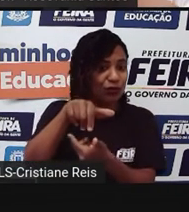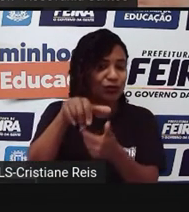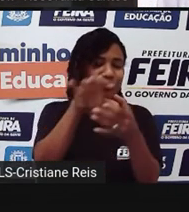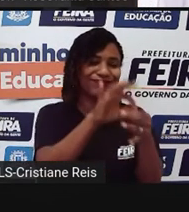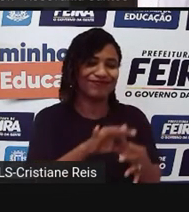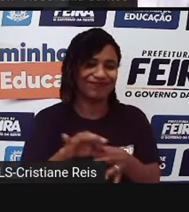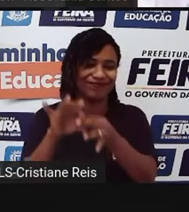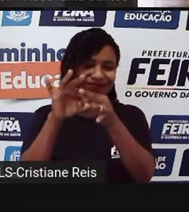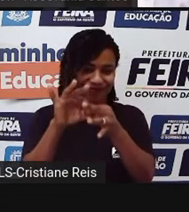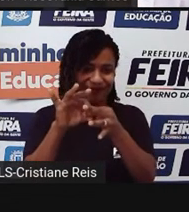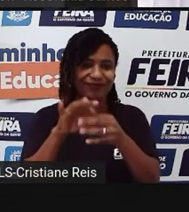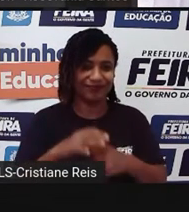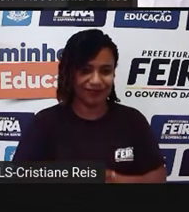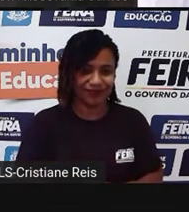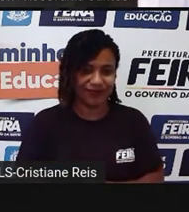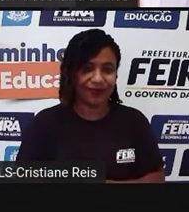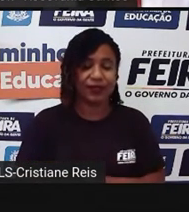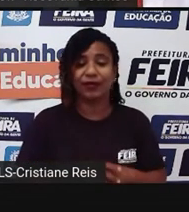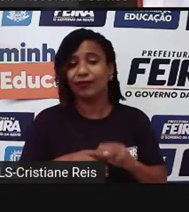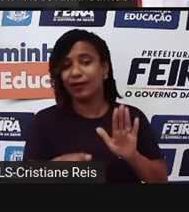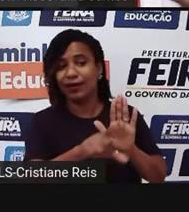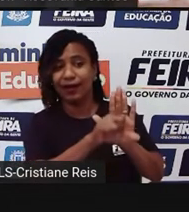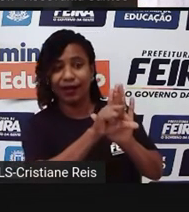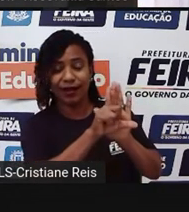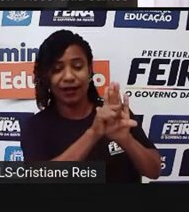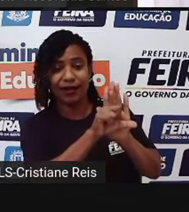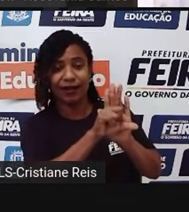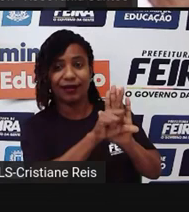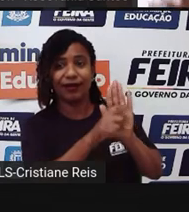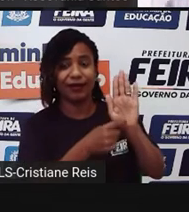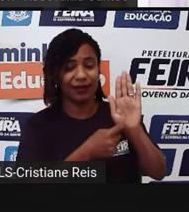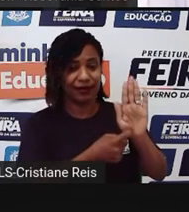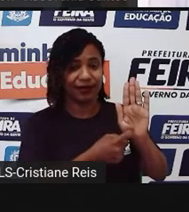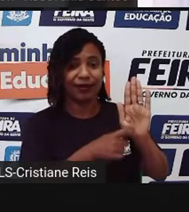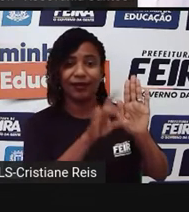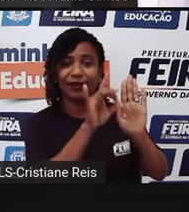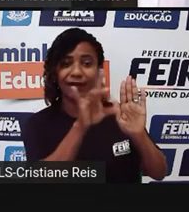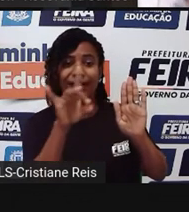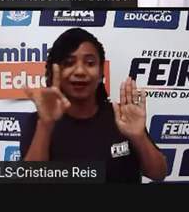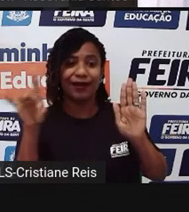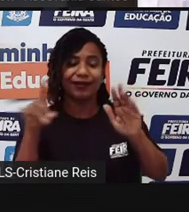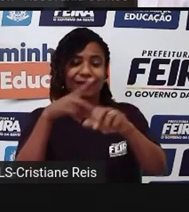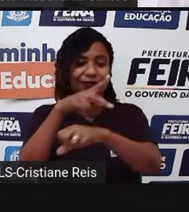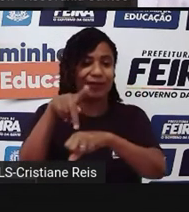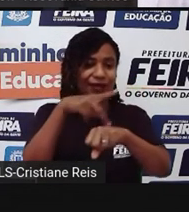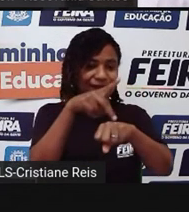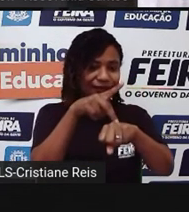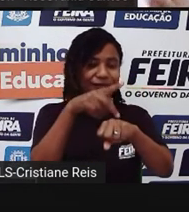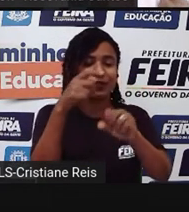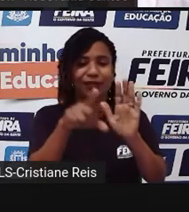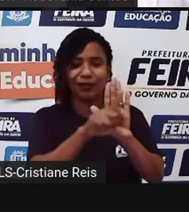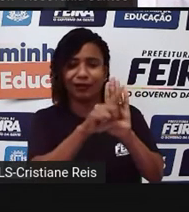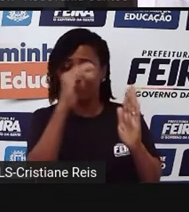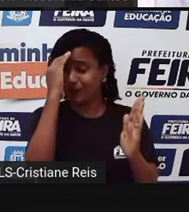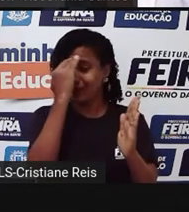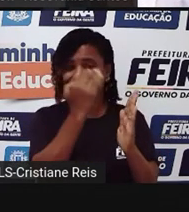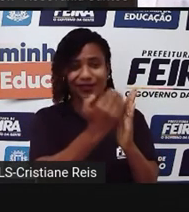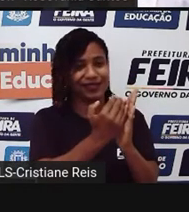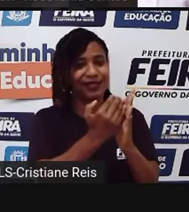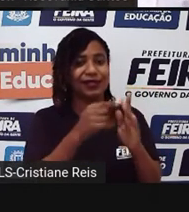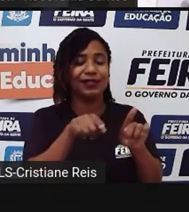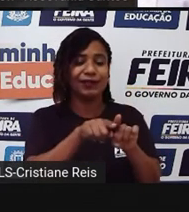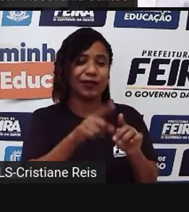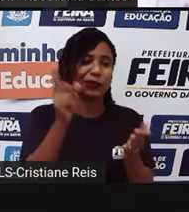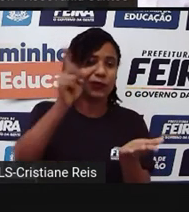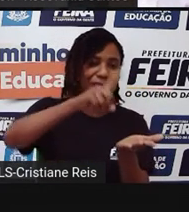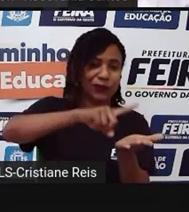sejam regulamentadas leis que os países eles devem seguir, né, devem assinar os acordos, para que a